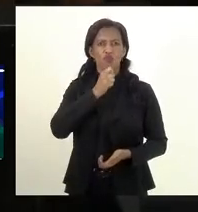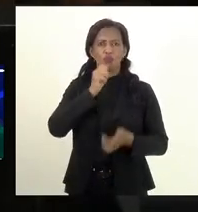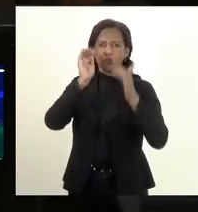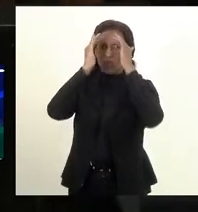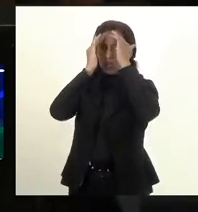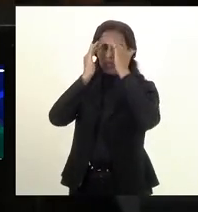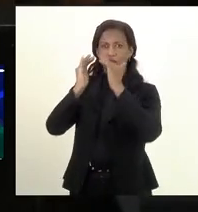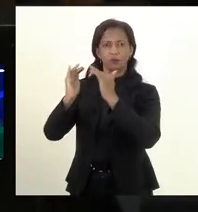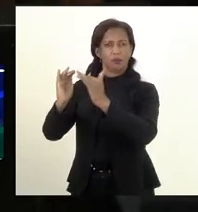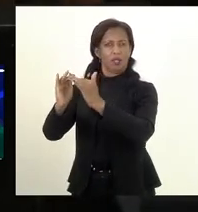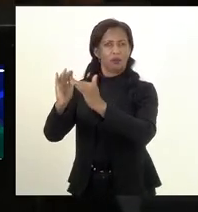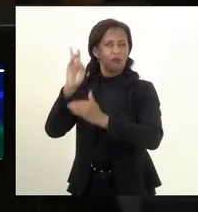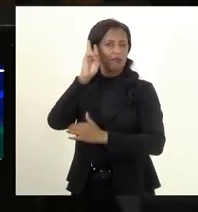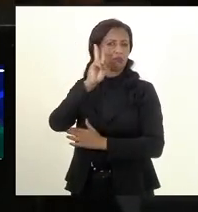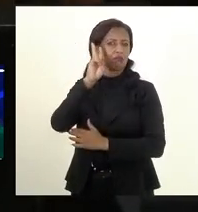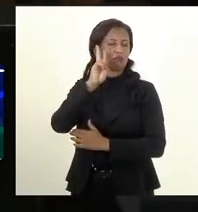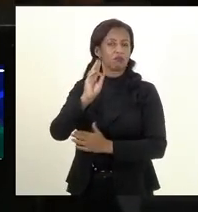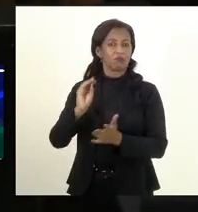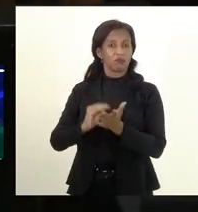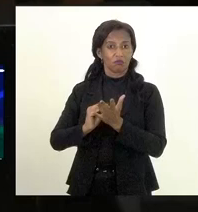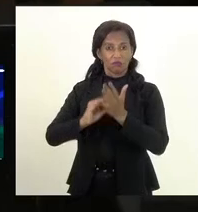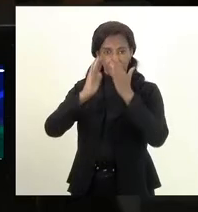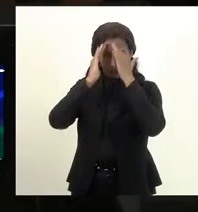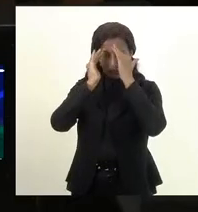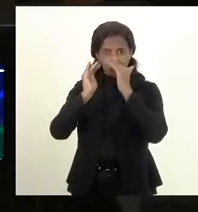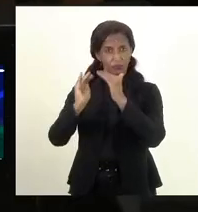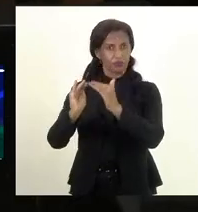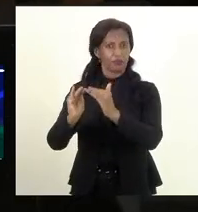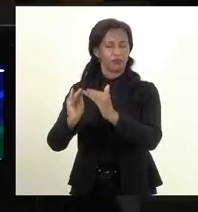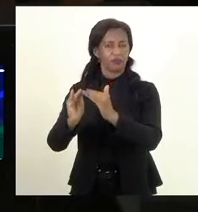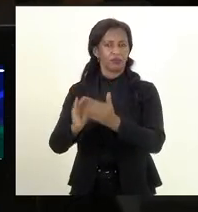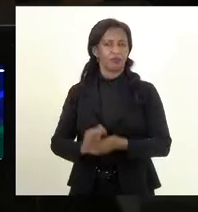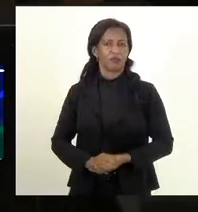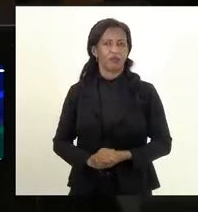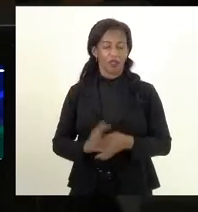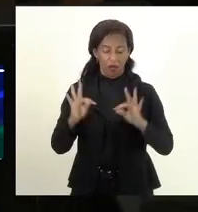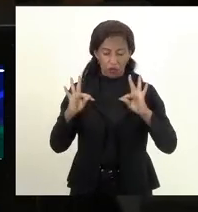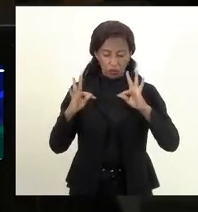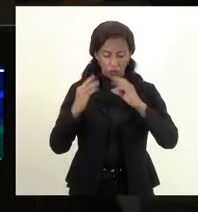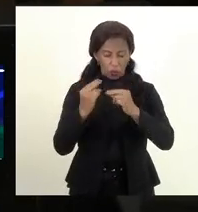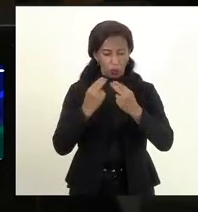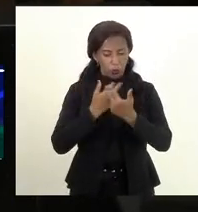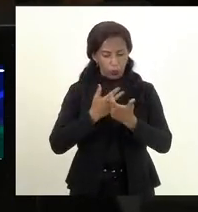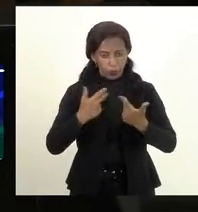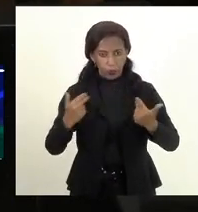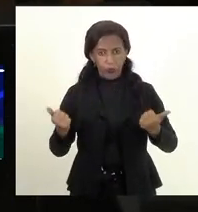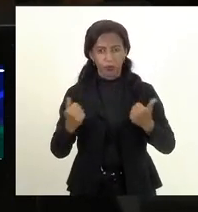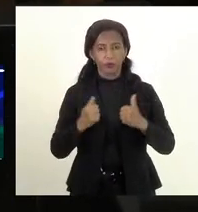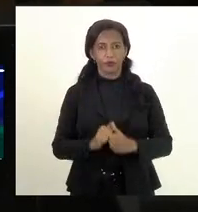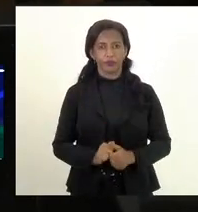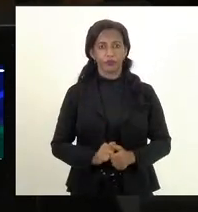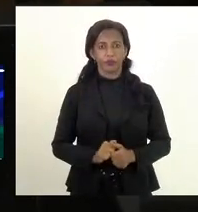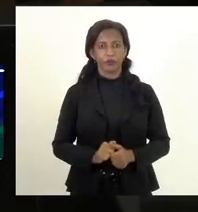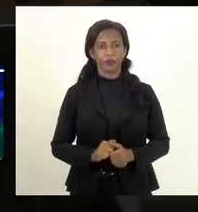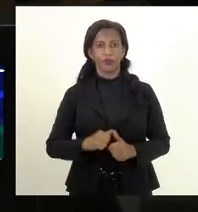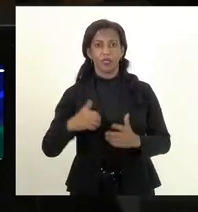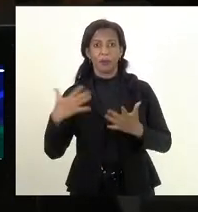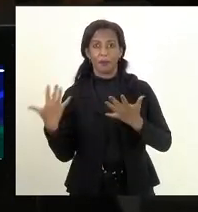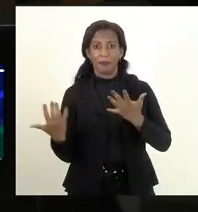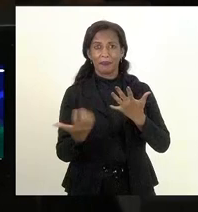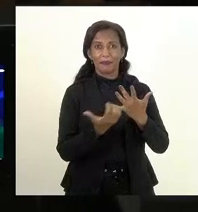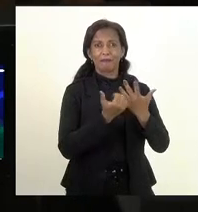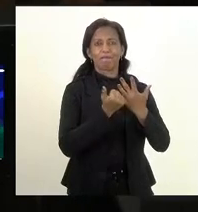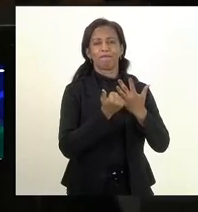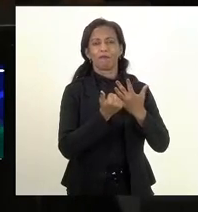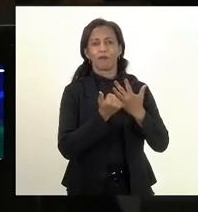raízes desrespeita tudo aquilo de patrimônio